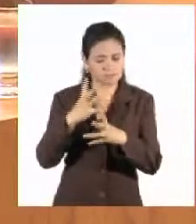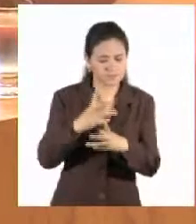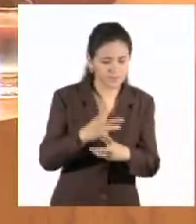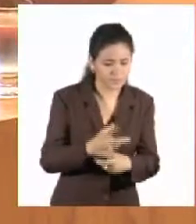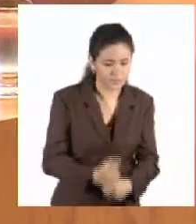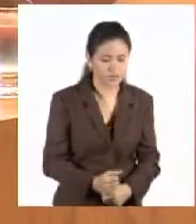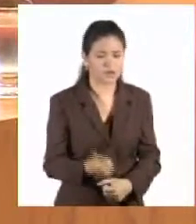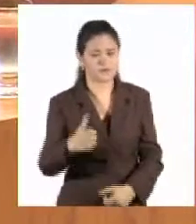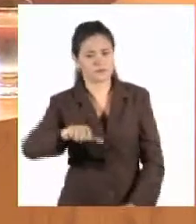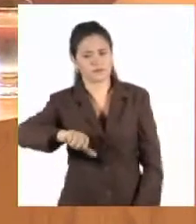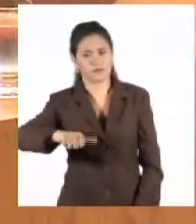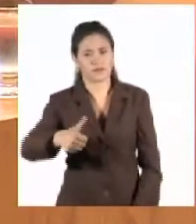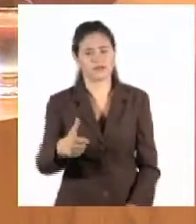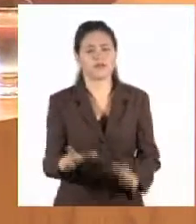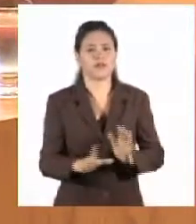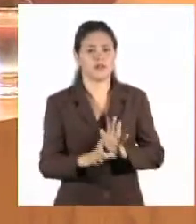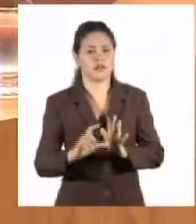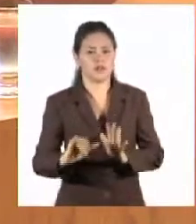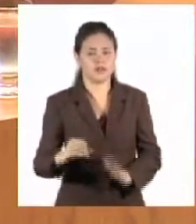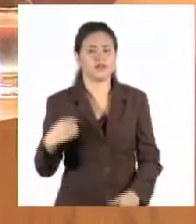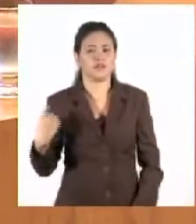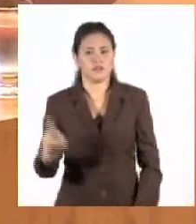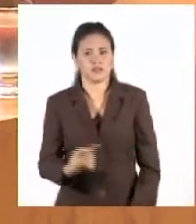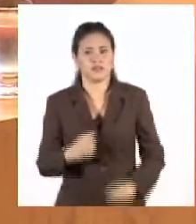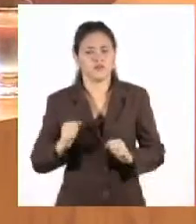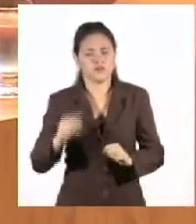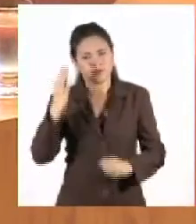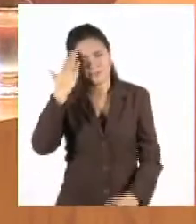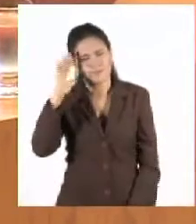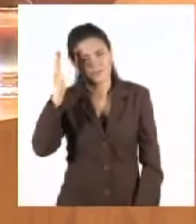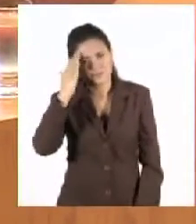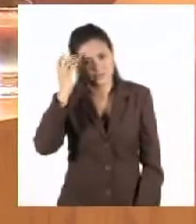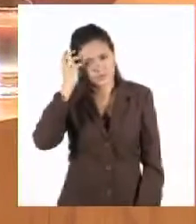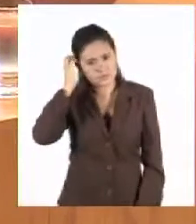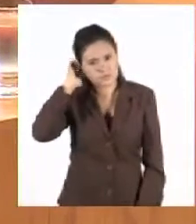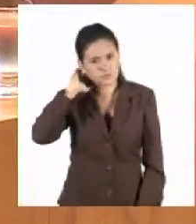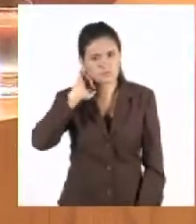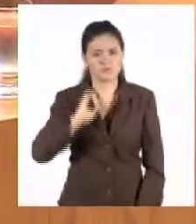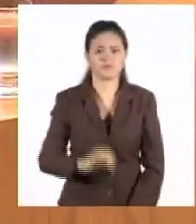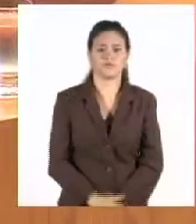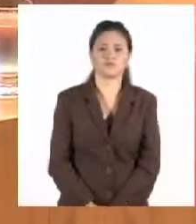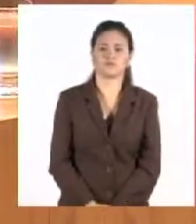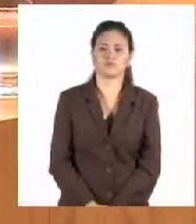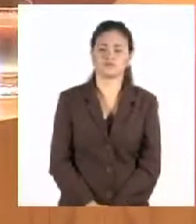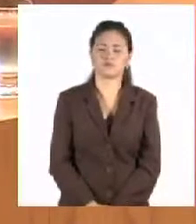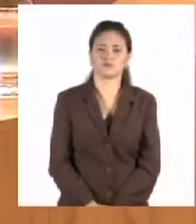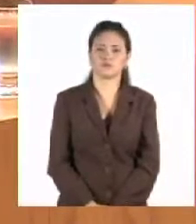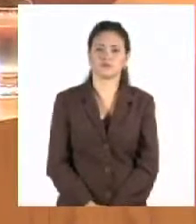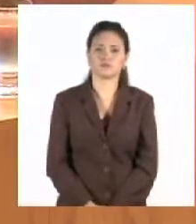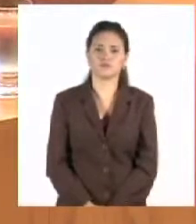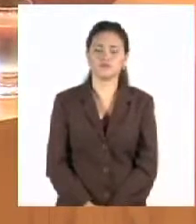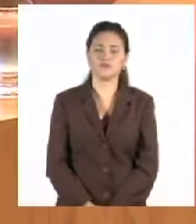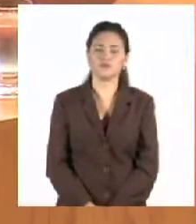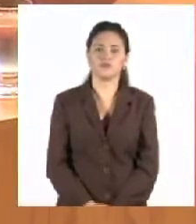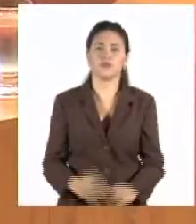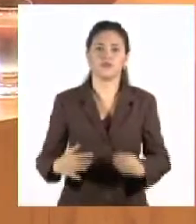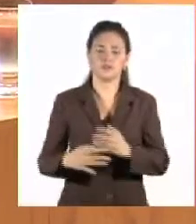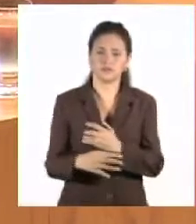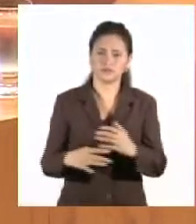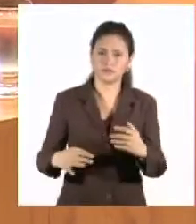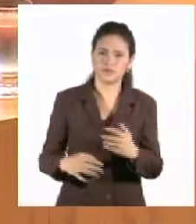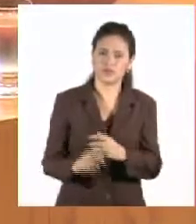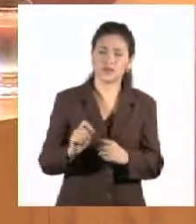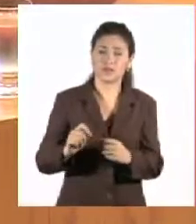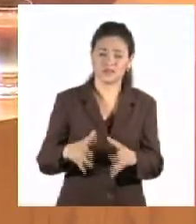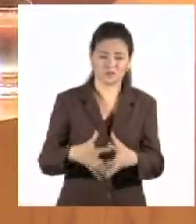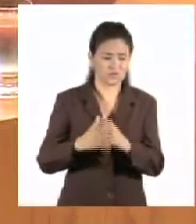própria lei, para que nós possamos chegar a esses entendimentos. Envolver os municípios que estão realmente nesse conflito